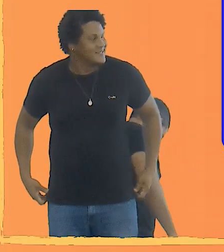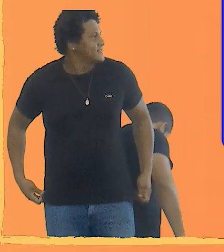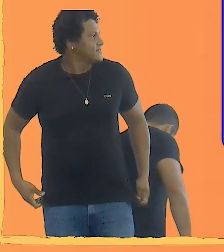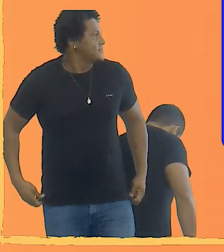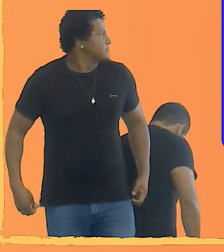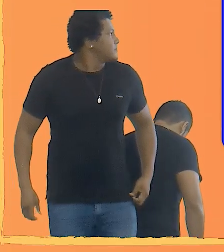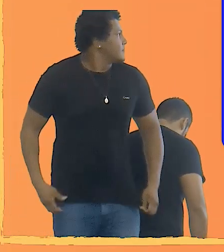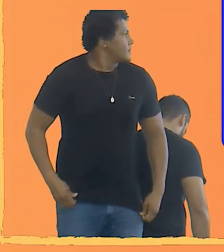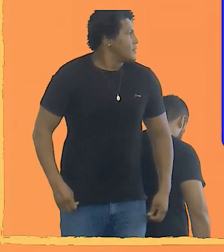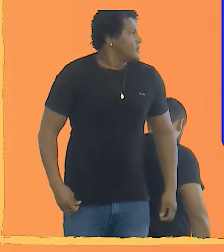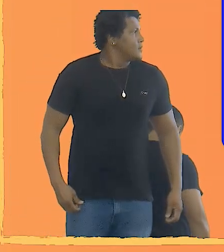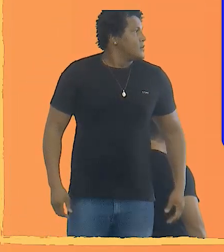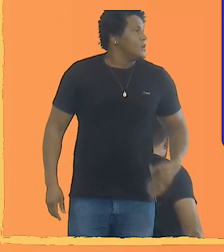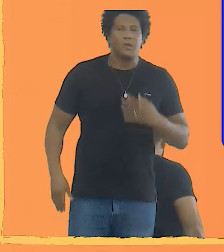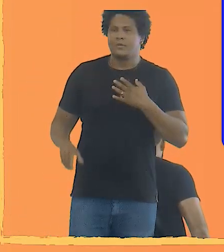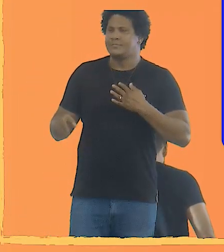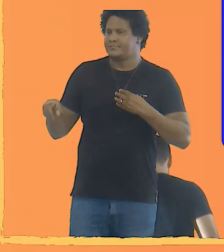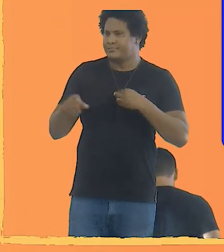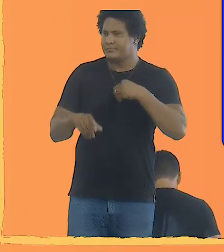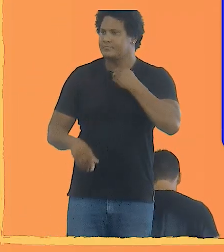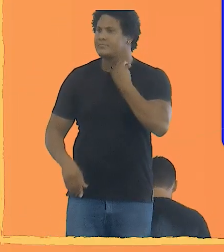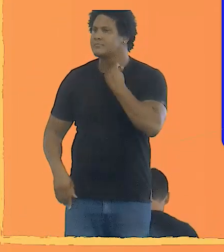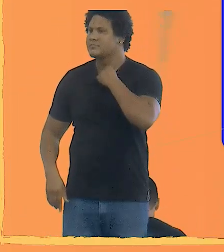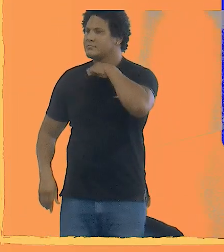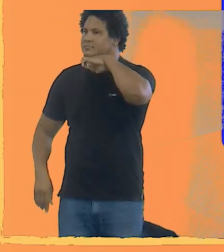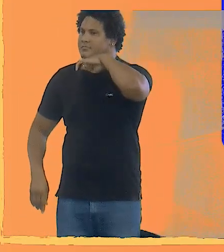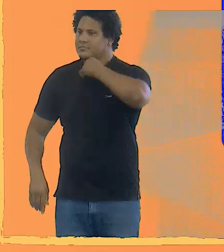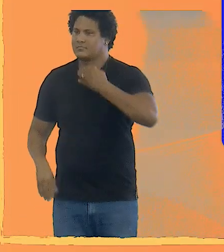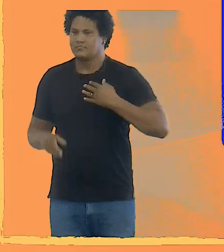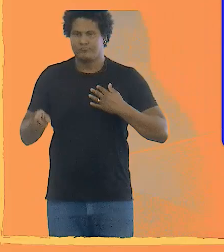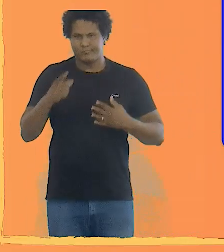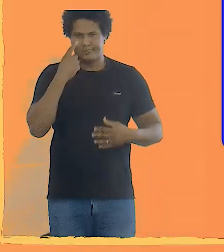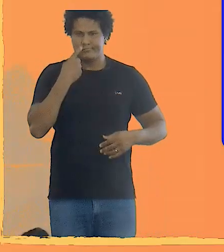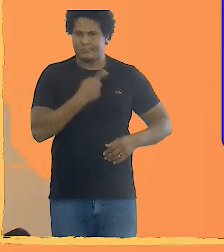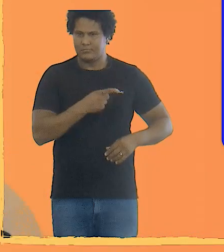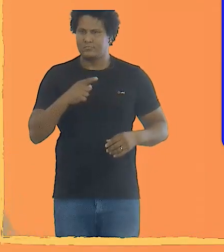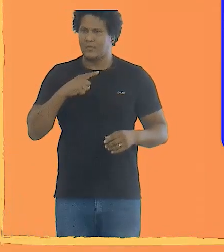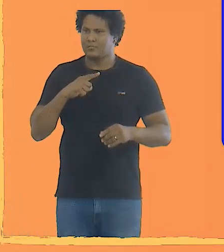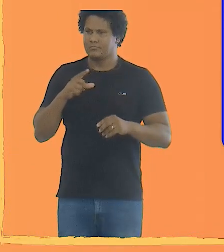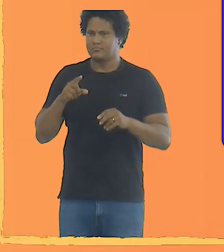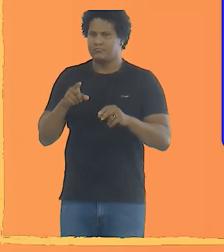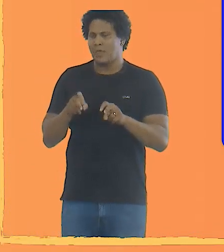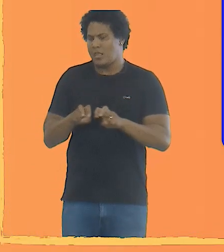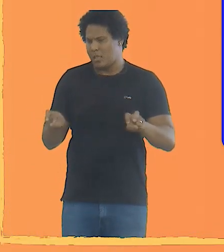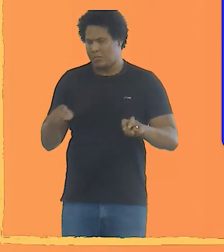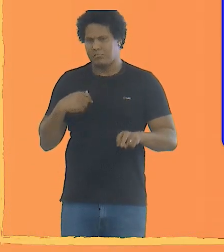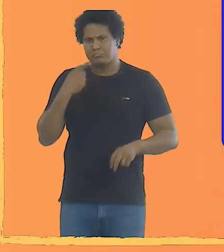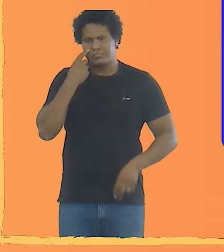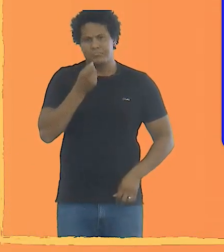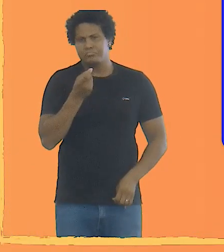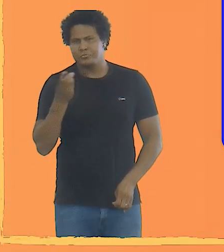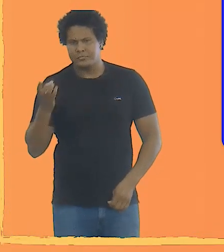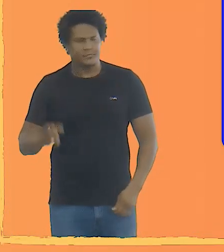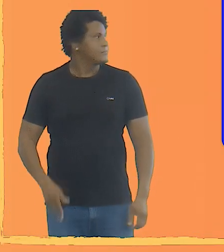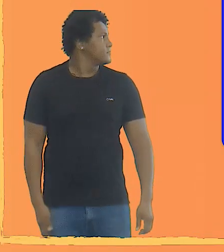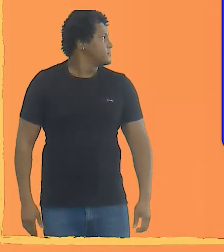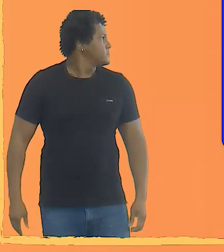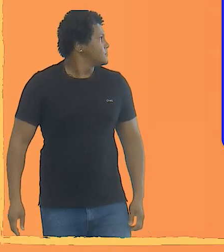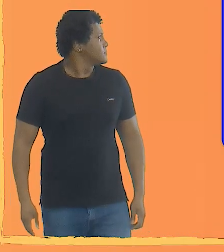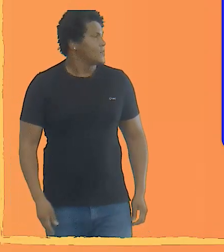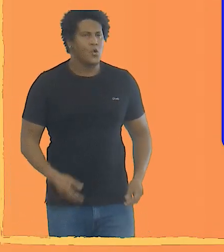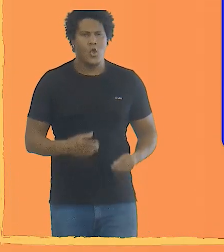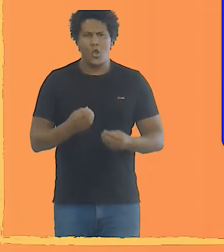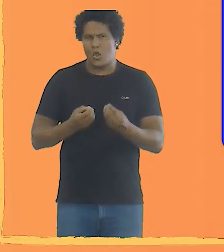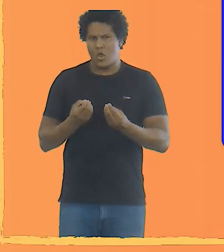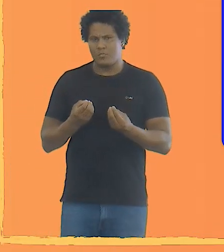Essa figura consiste num conjunto de cadeiras. Aí eu quero saber o seguinte, como é que eu vou fazer para